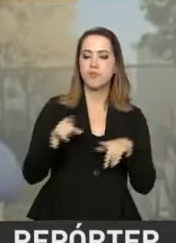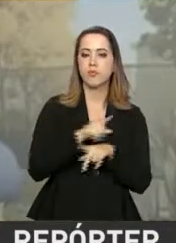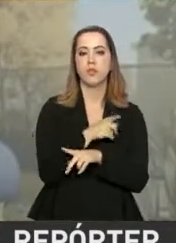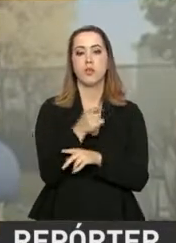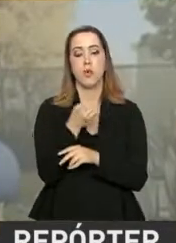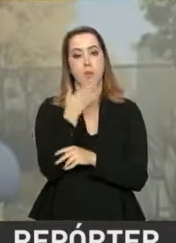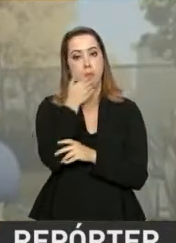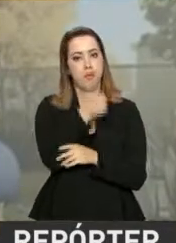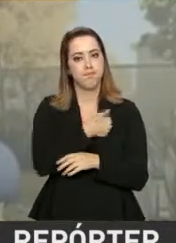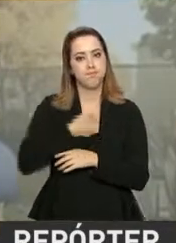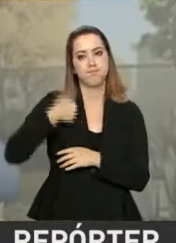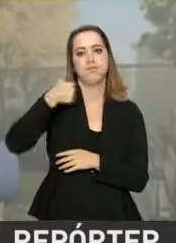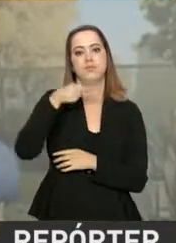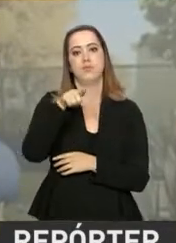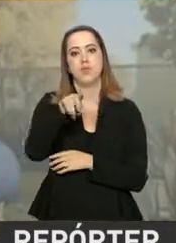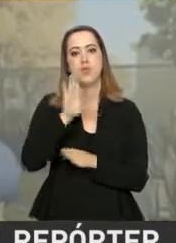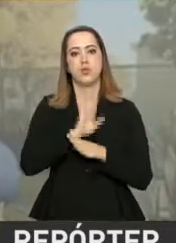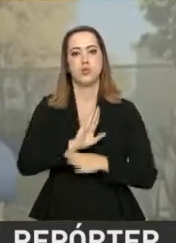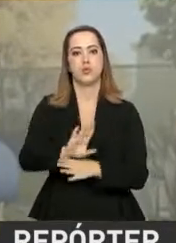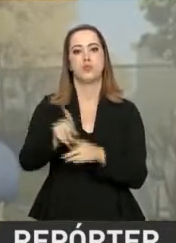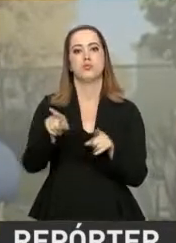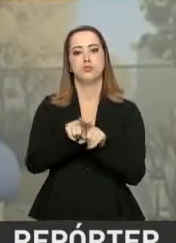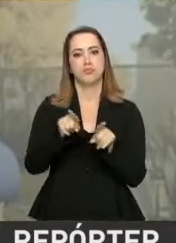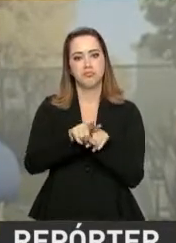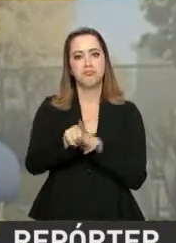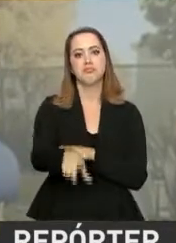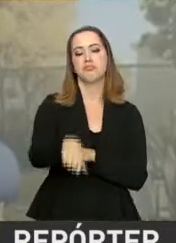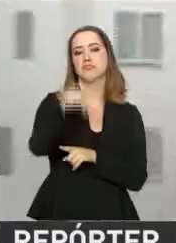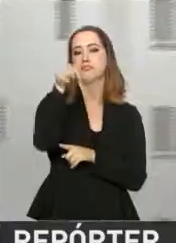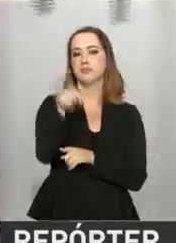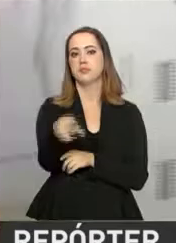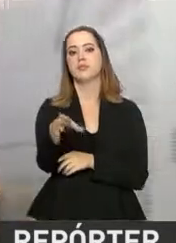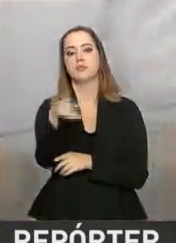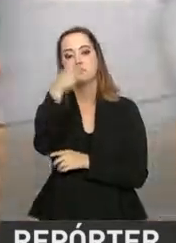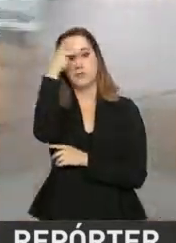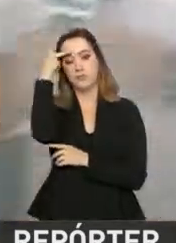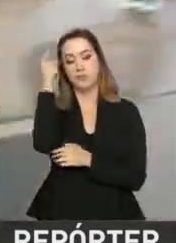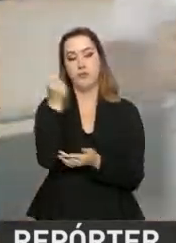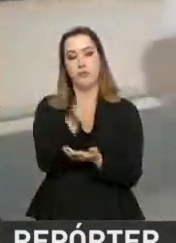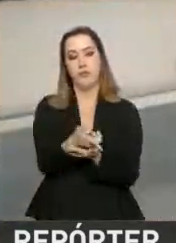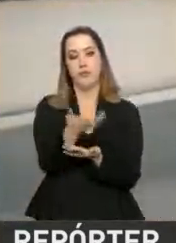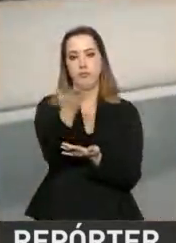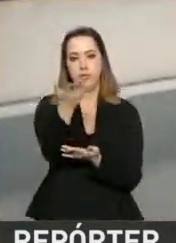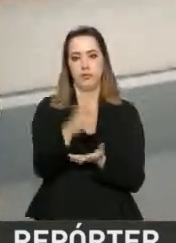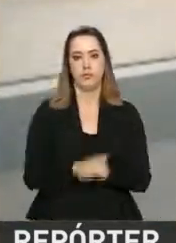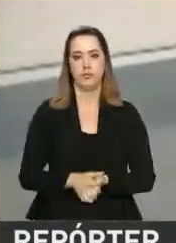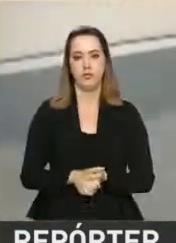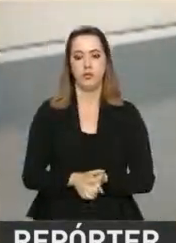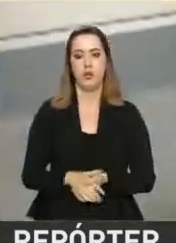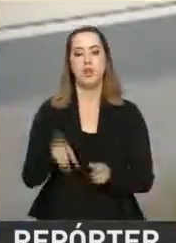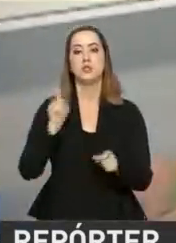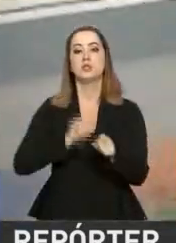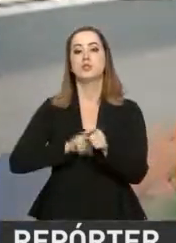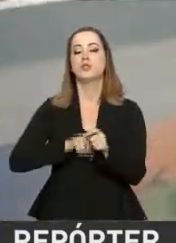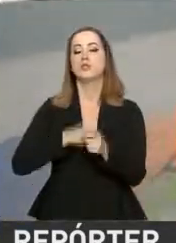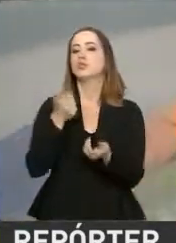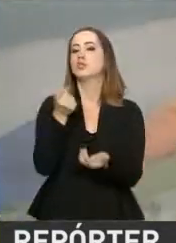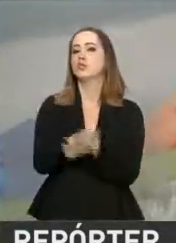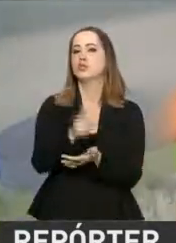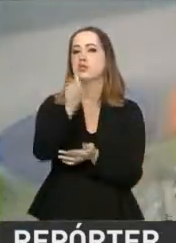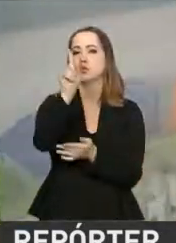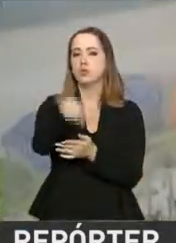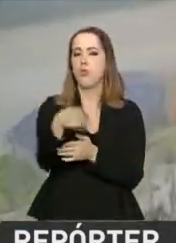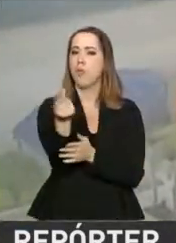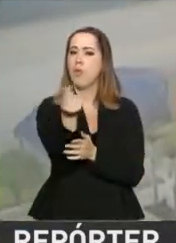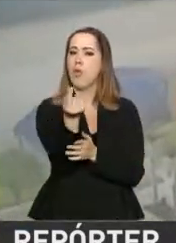no que você tá oferecendo ajuda bastante o cliente a definir a aquisição na hora de o móvel o preço é